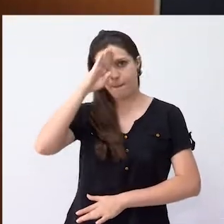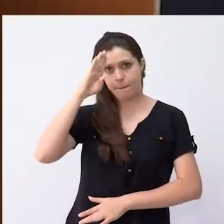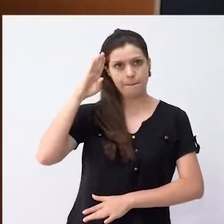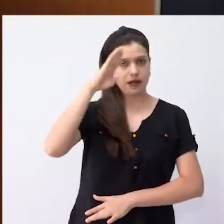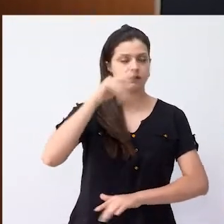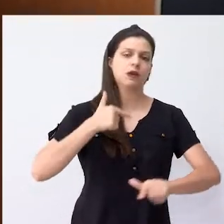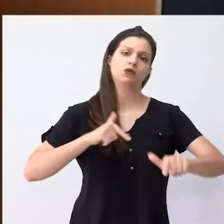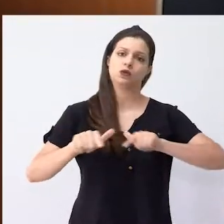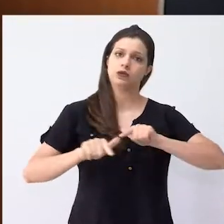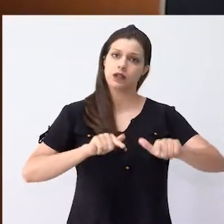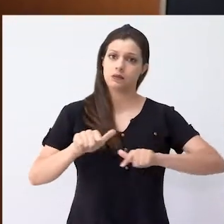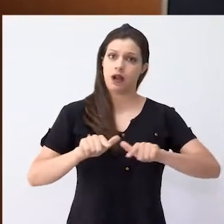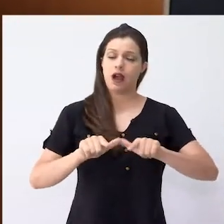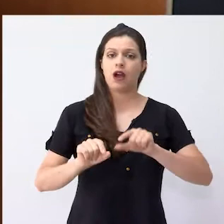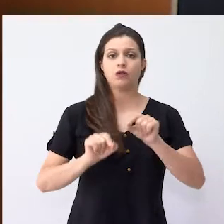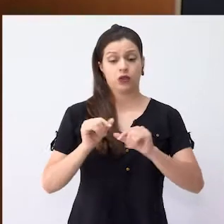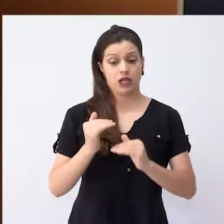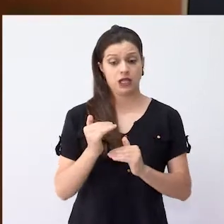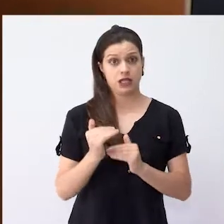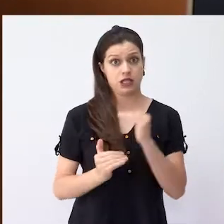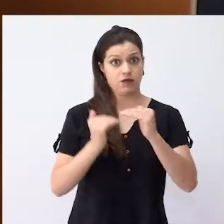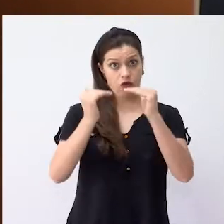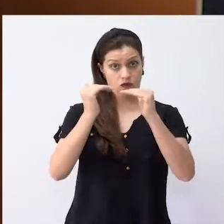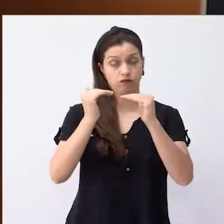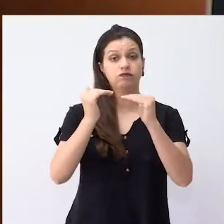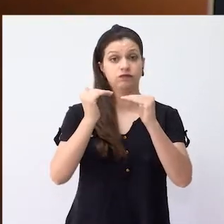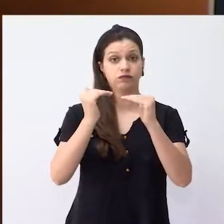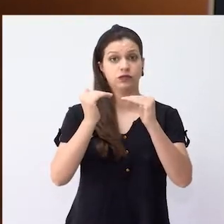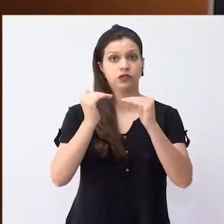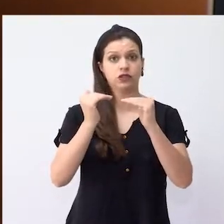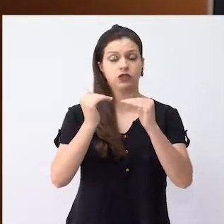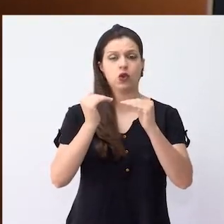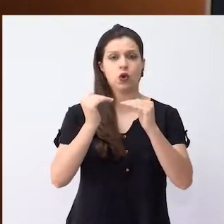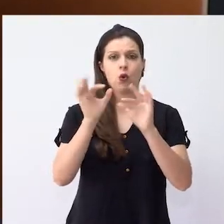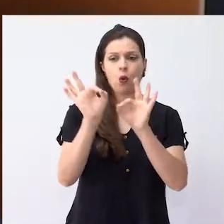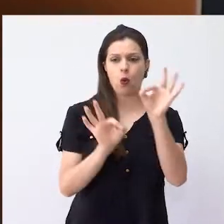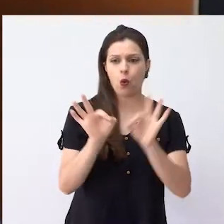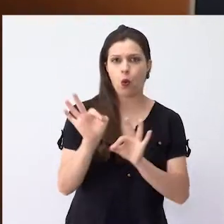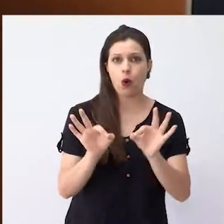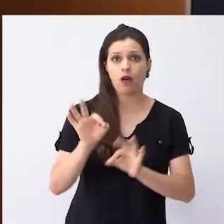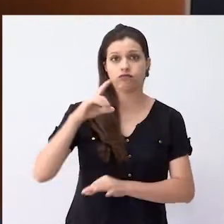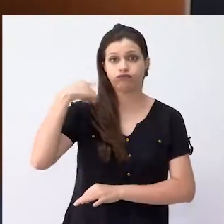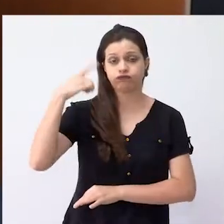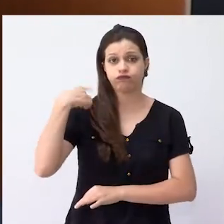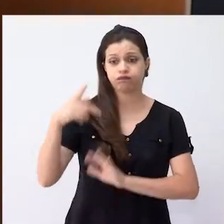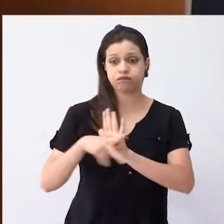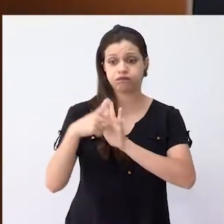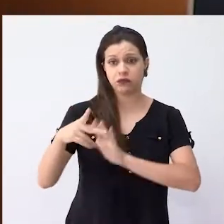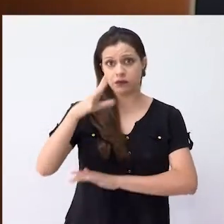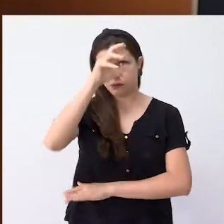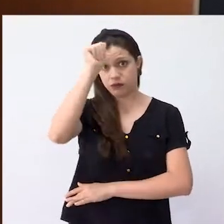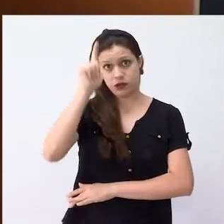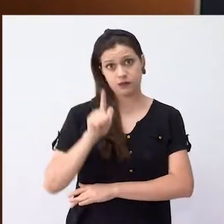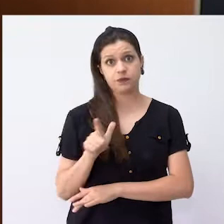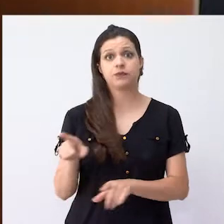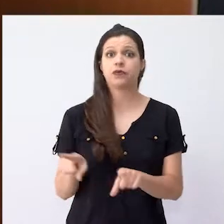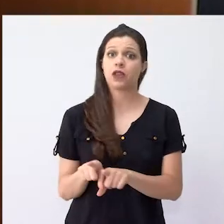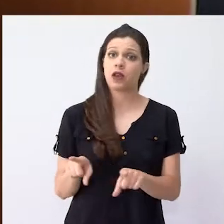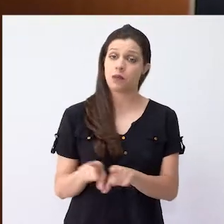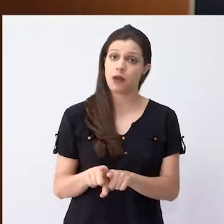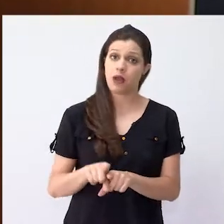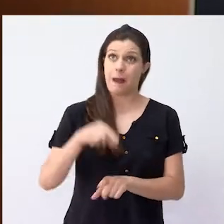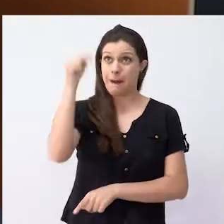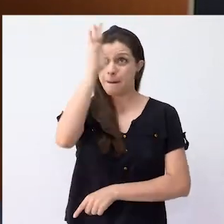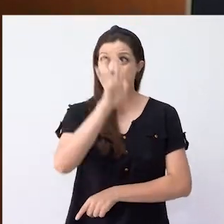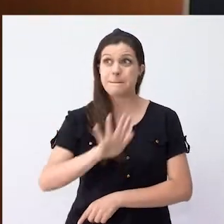atores na elaboração, no desenvolvimento do nosso ordenamento jurídico sul-mato-grossense e brasileiro, no caso dos